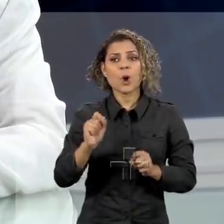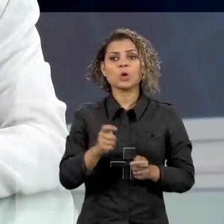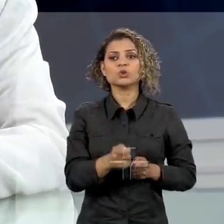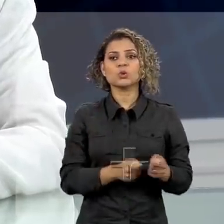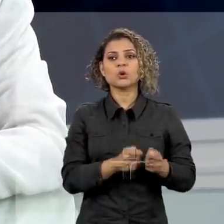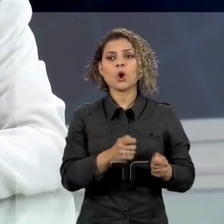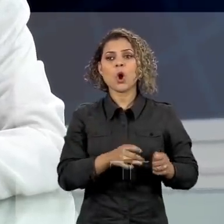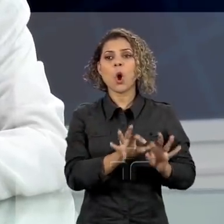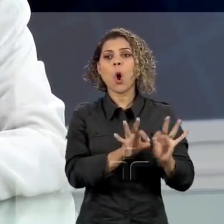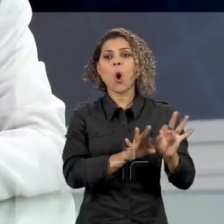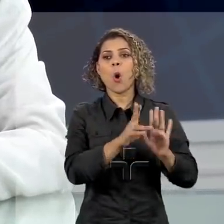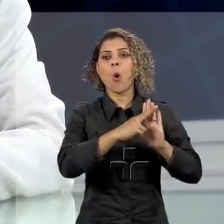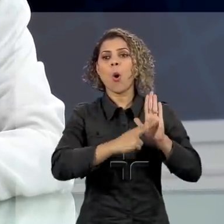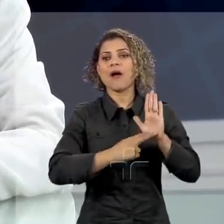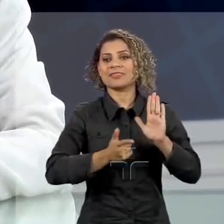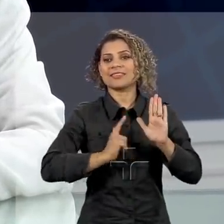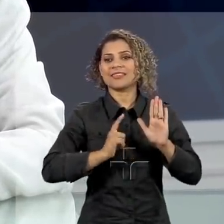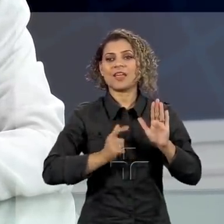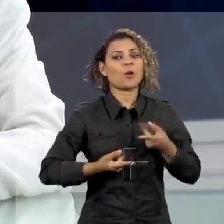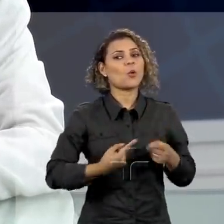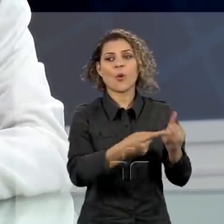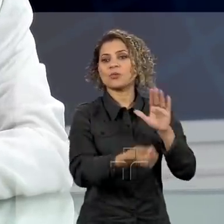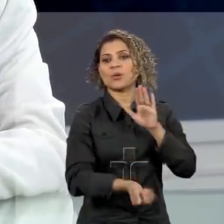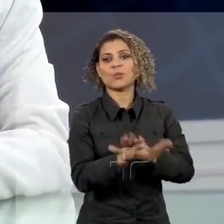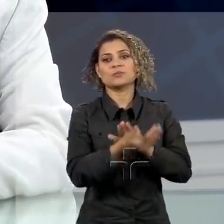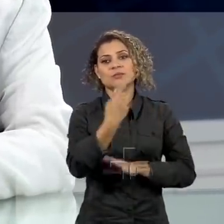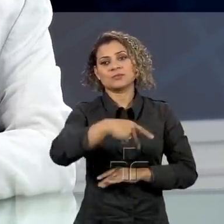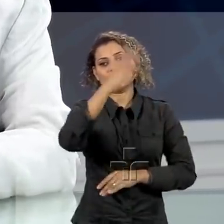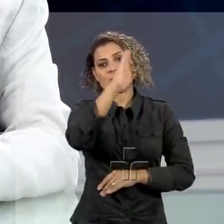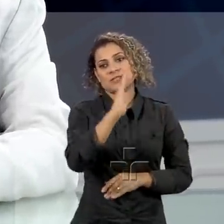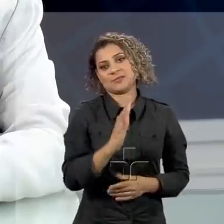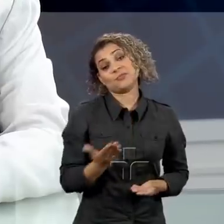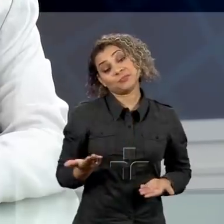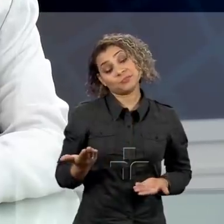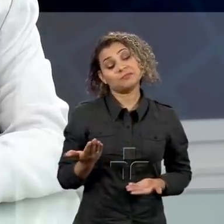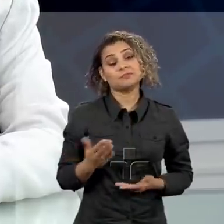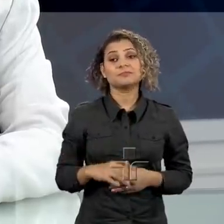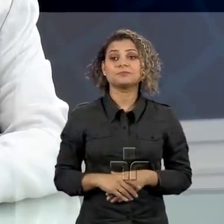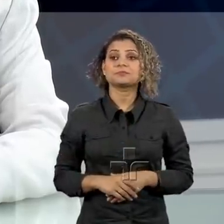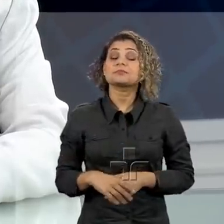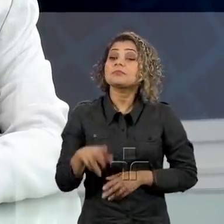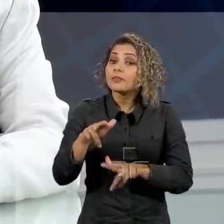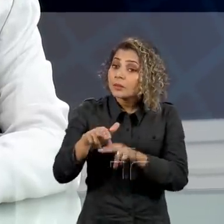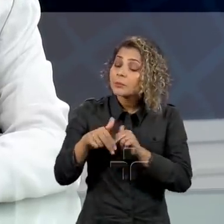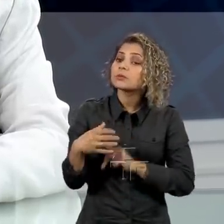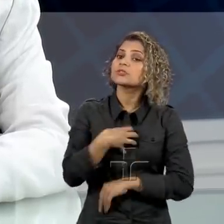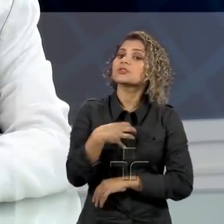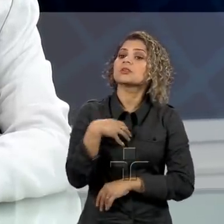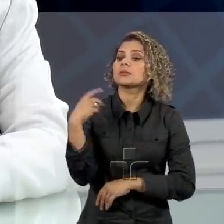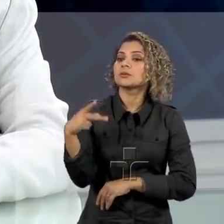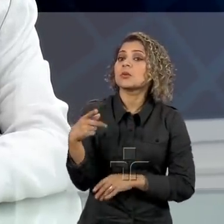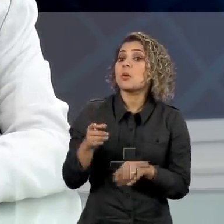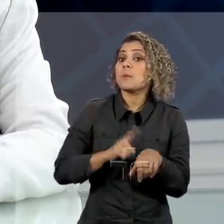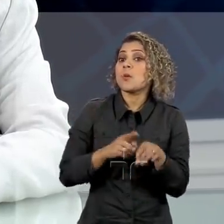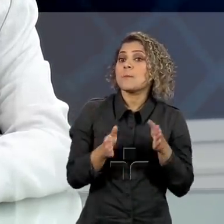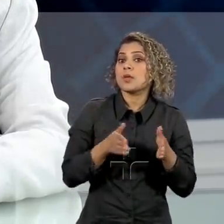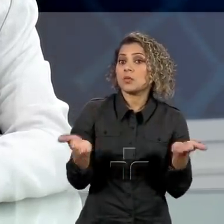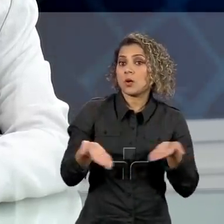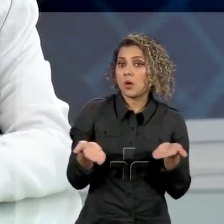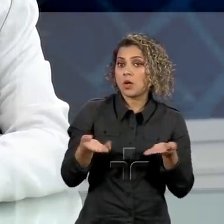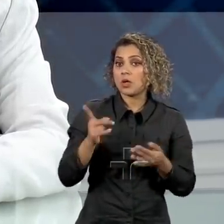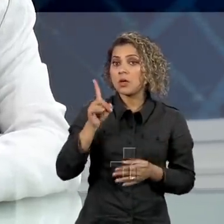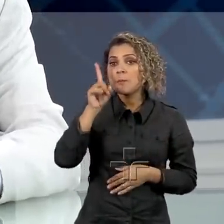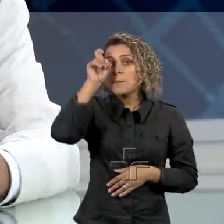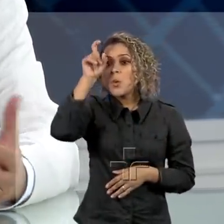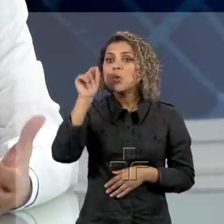em alguma ordem na corrupção sistêmica que tem no país. E, nesse sentido, me parece que o momento que a gente vive, o Moro é uma